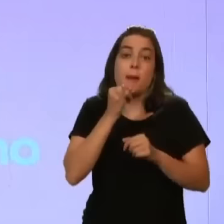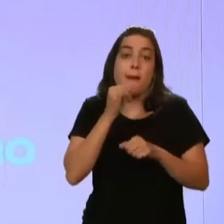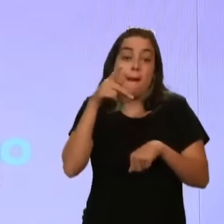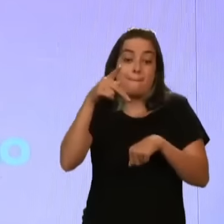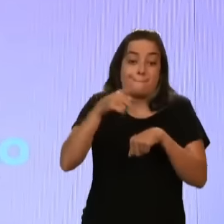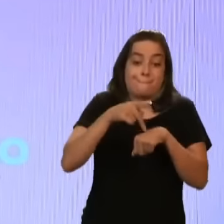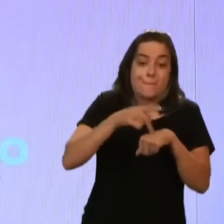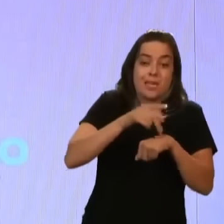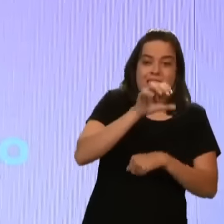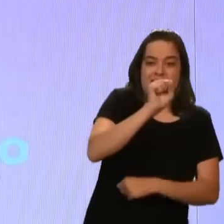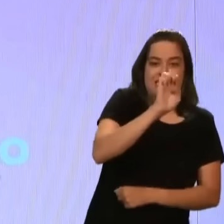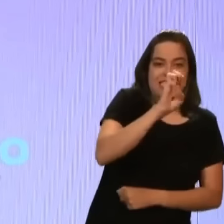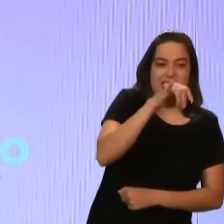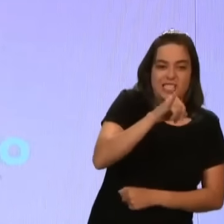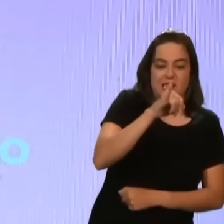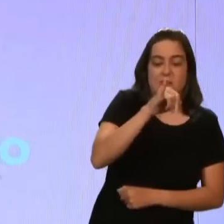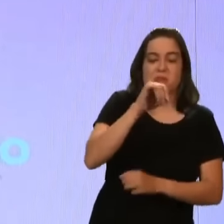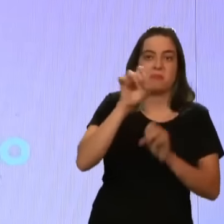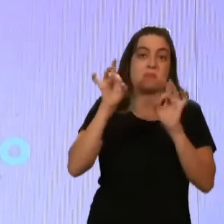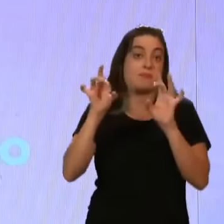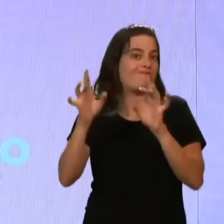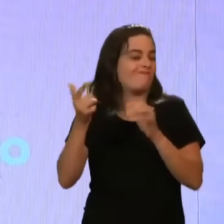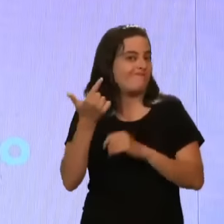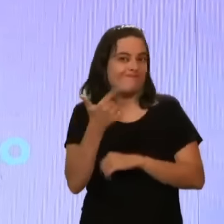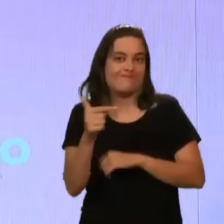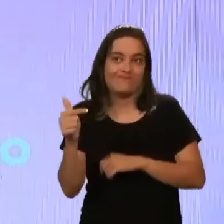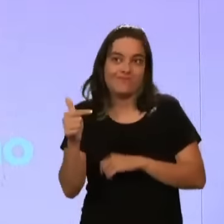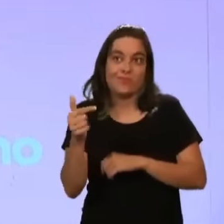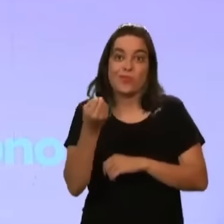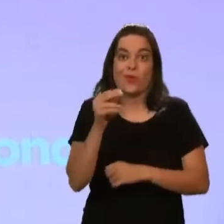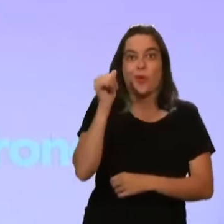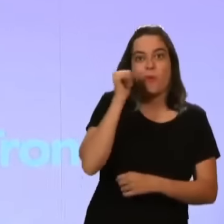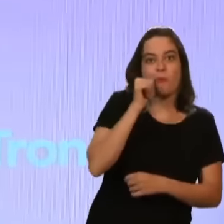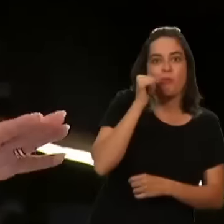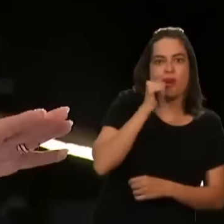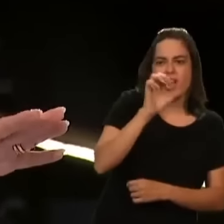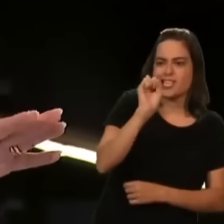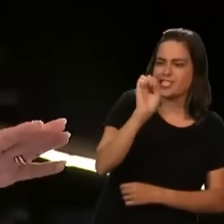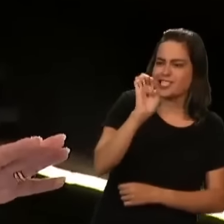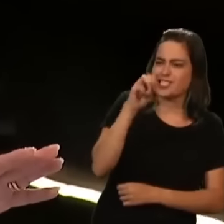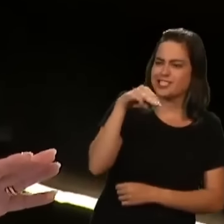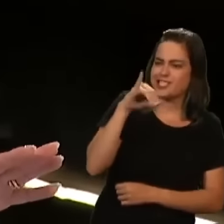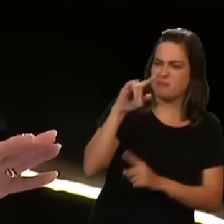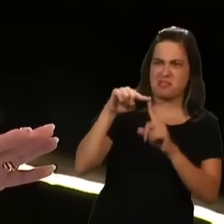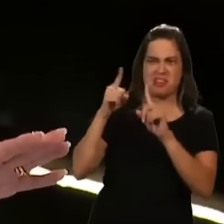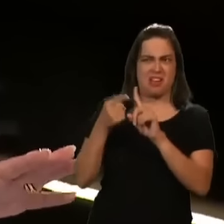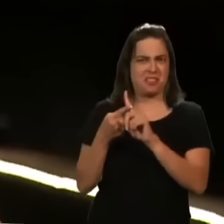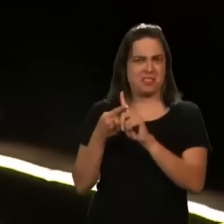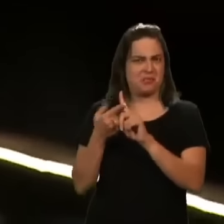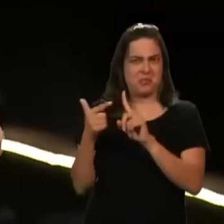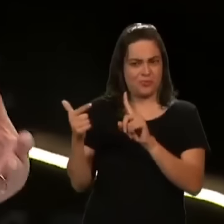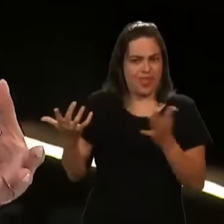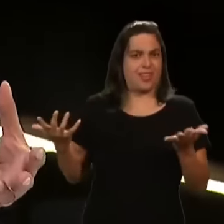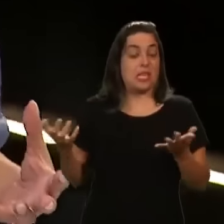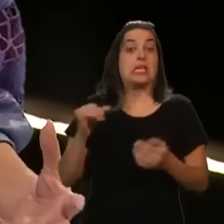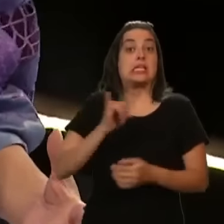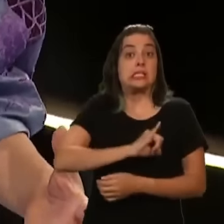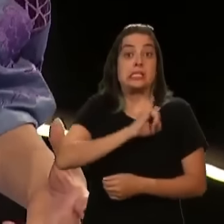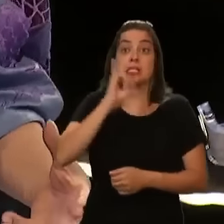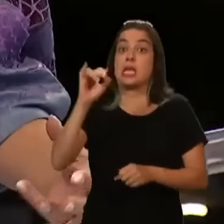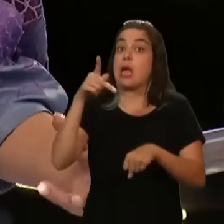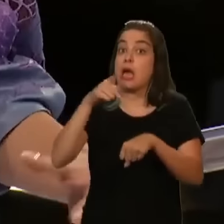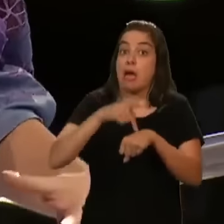pedra semi-preciosa, assim como não existe mulher semi-grávida. Se aquela pedra não